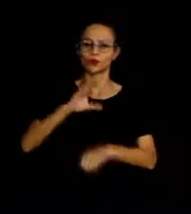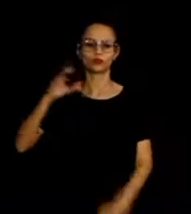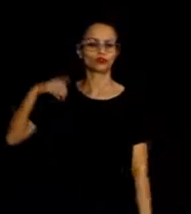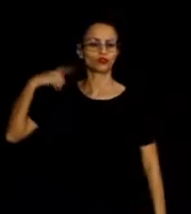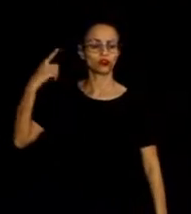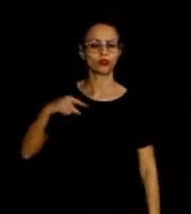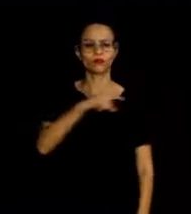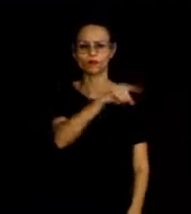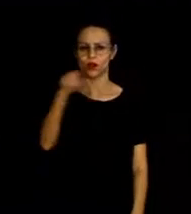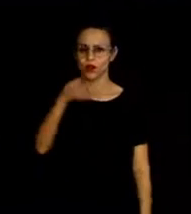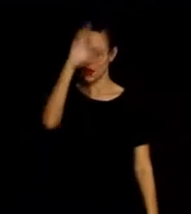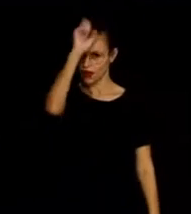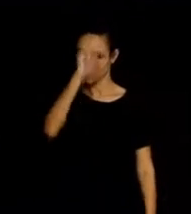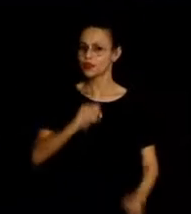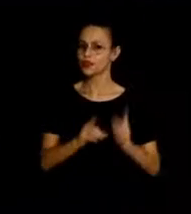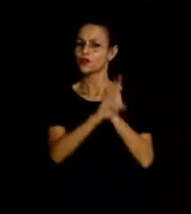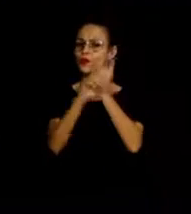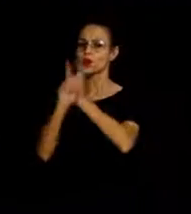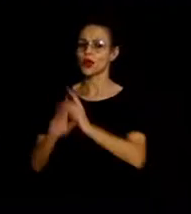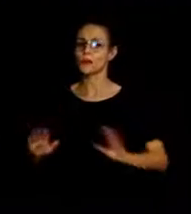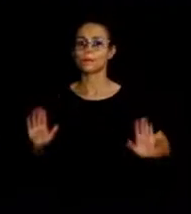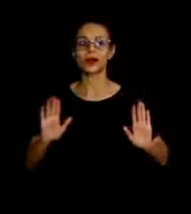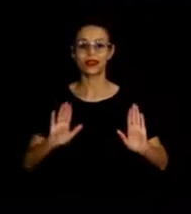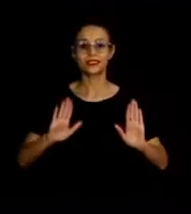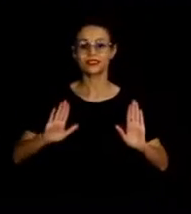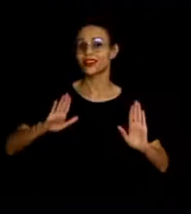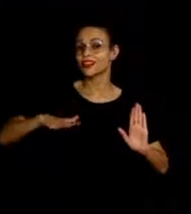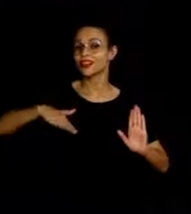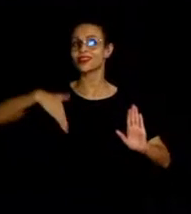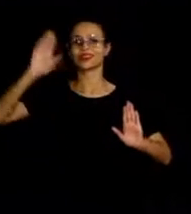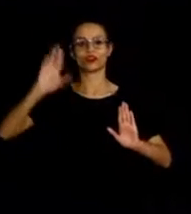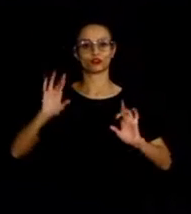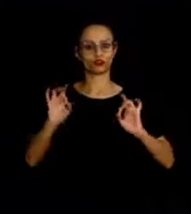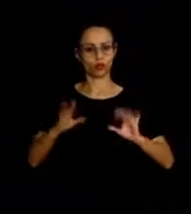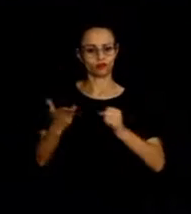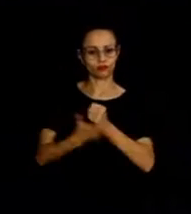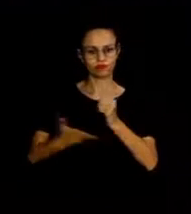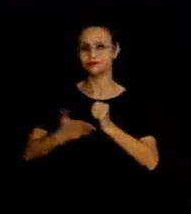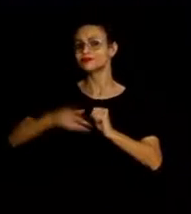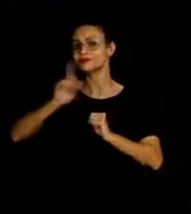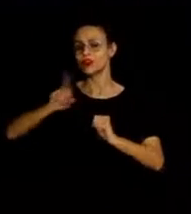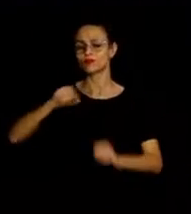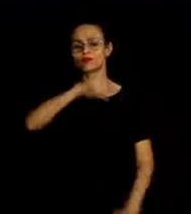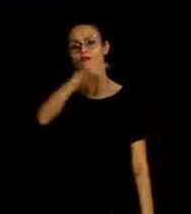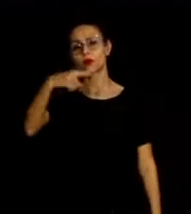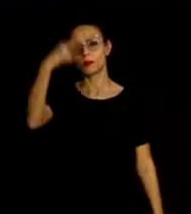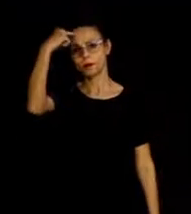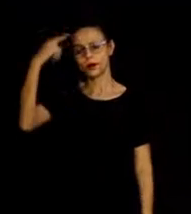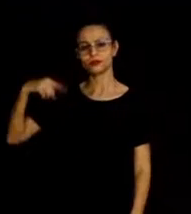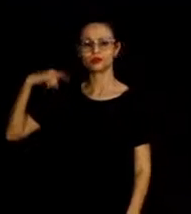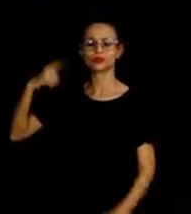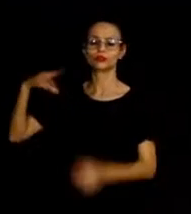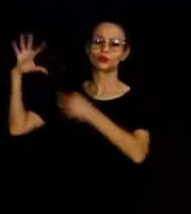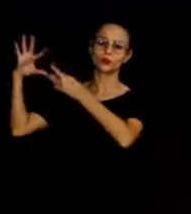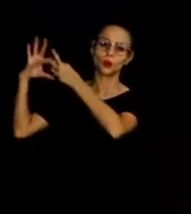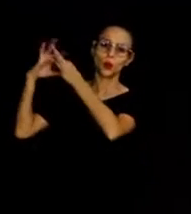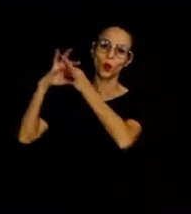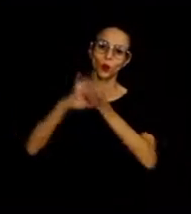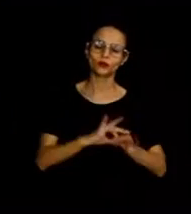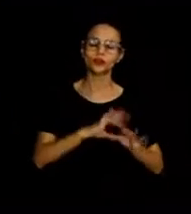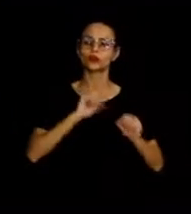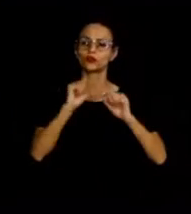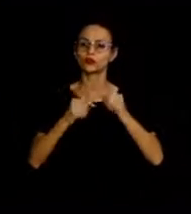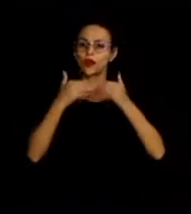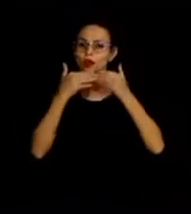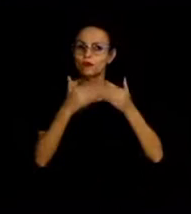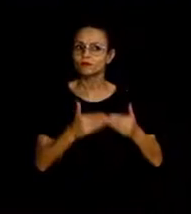vão aprender a encontrar Mas vocês vão além disso vocês vão pensar o direito num contexto macro num